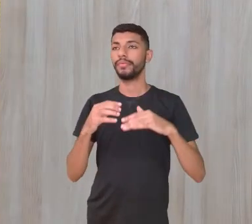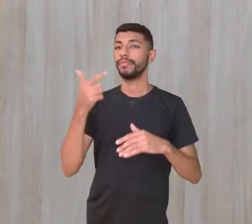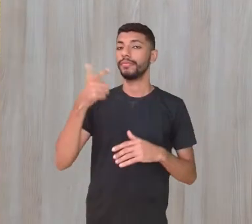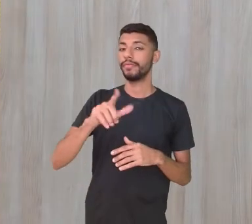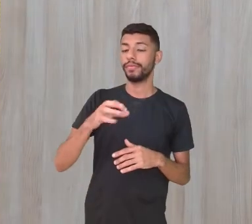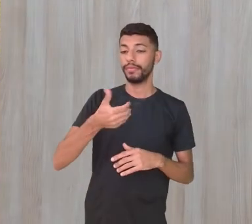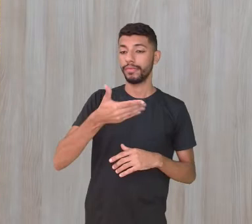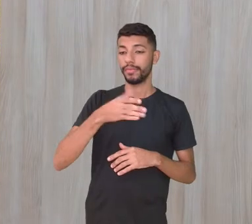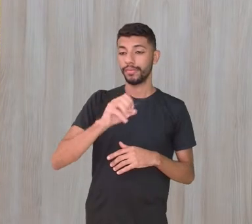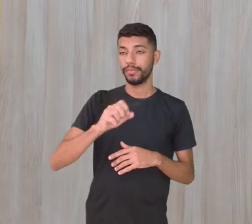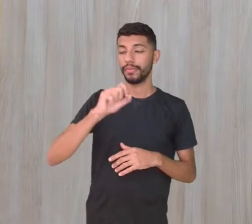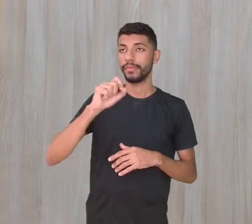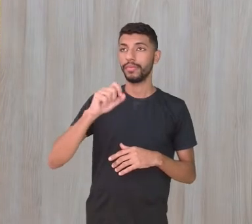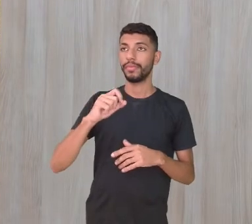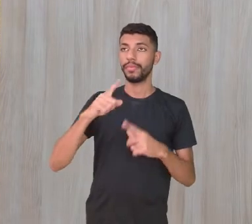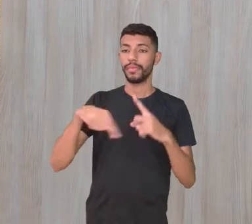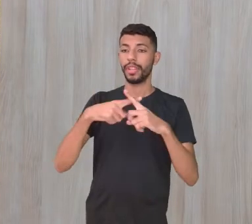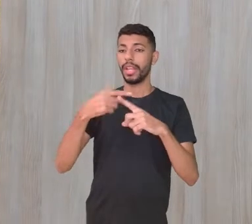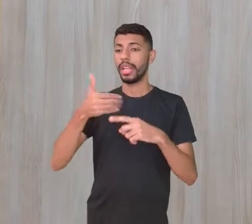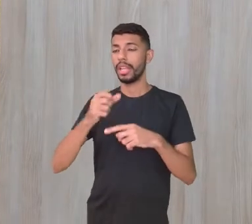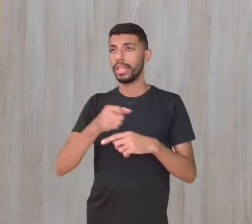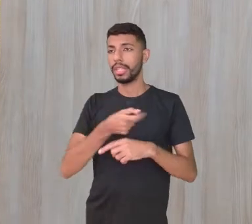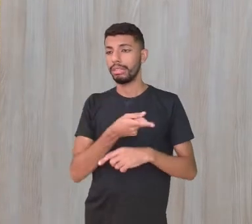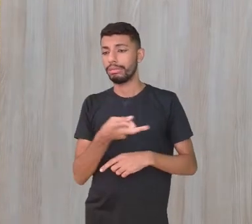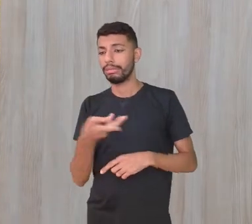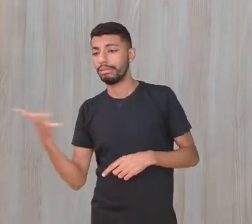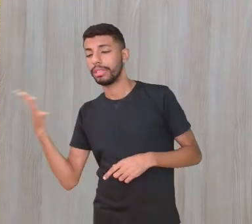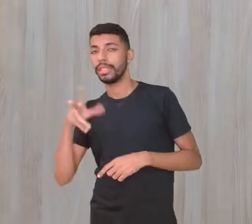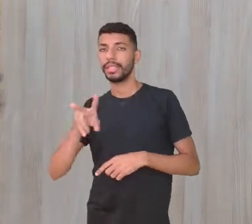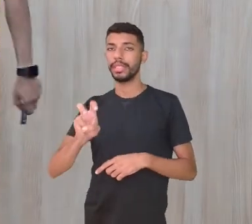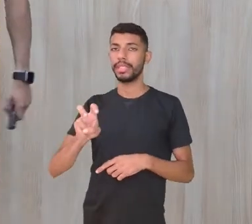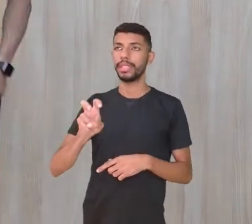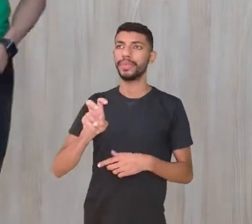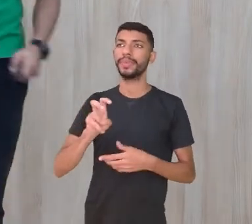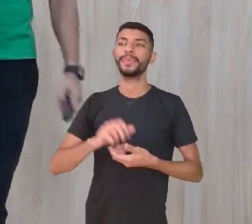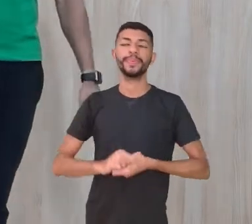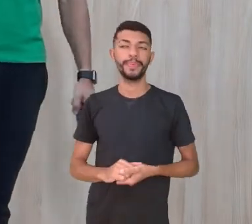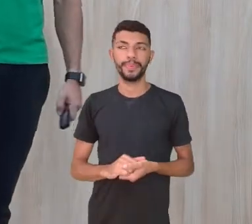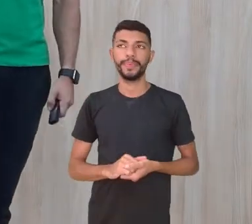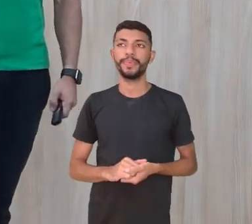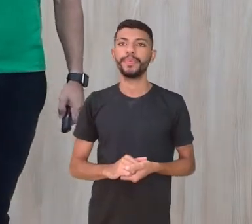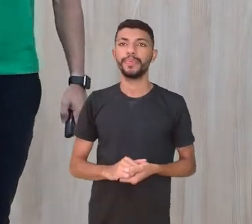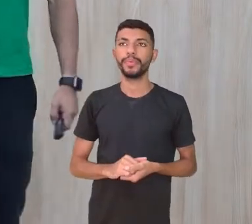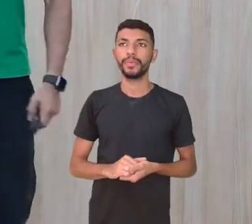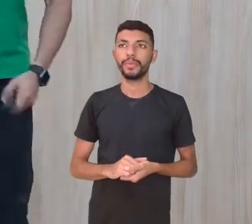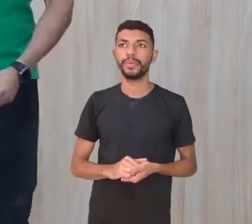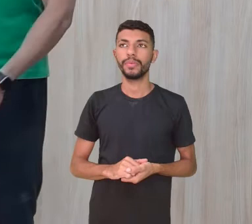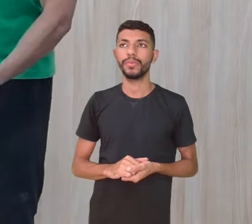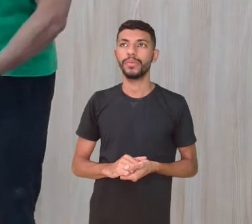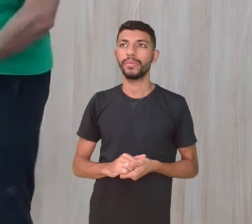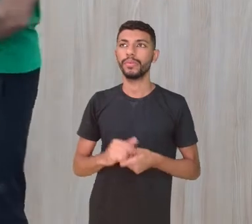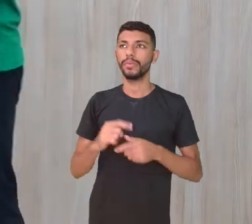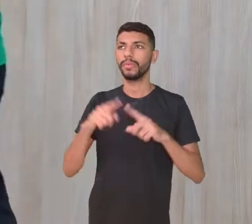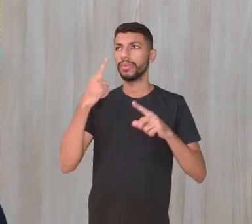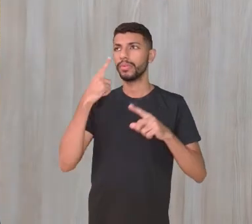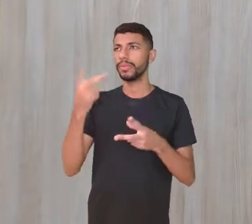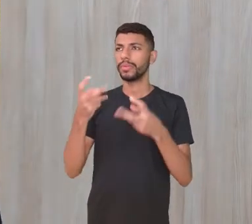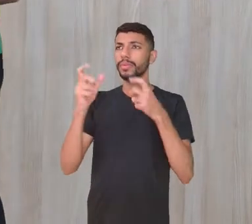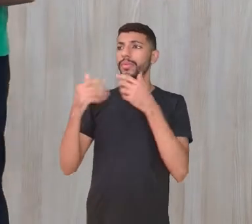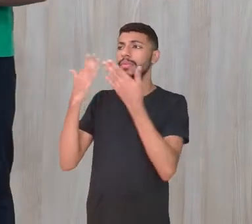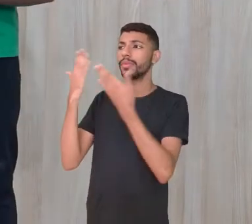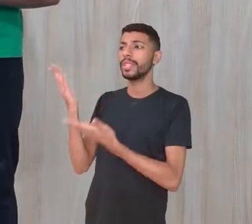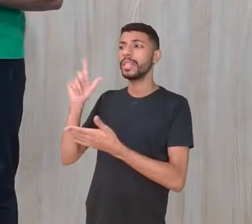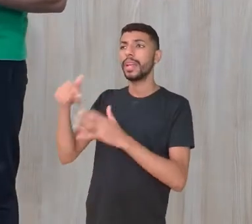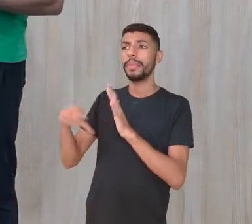10, multiplicando por ele mesmo quantas vezes? 5 vezes. Tá aí. Mas nota que isso aqui é uma divisão,